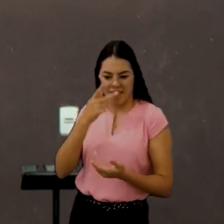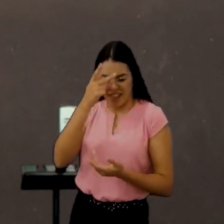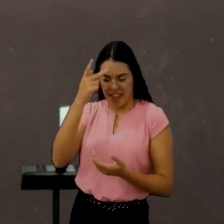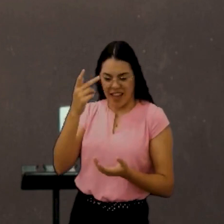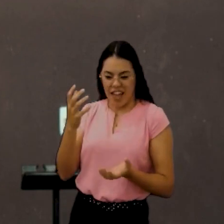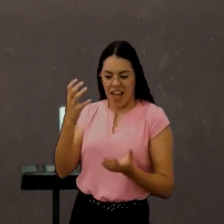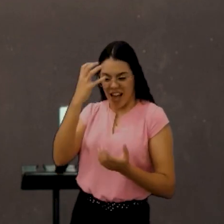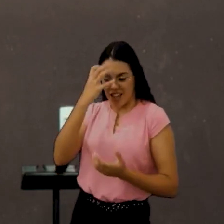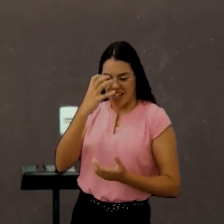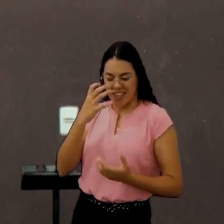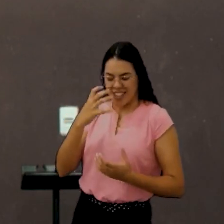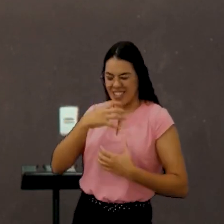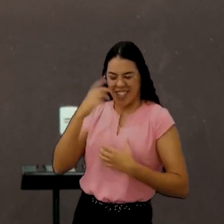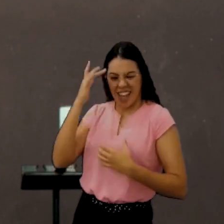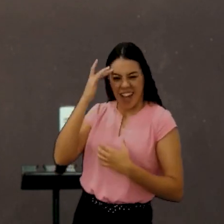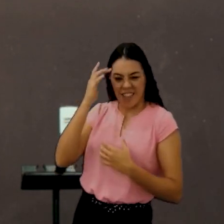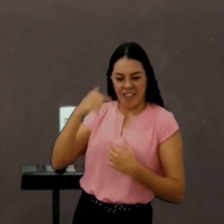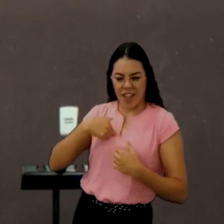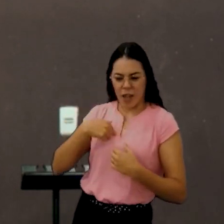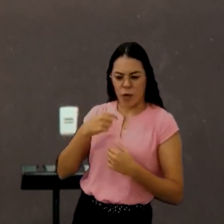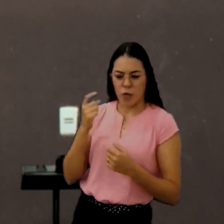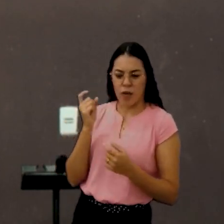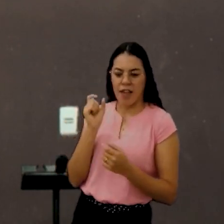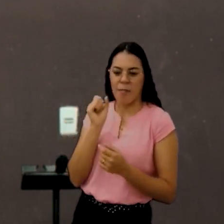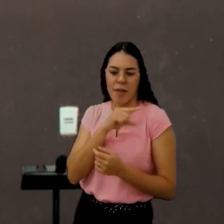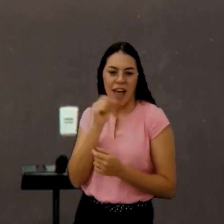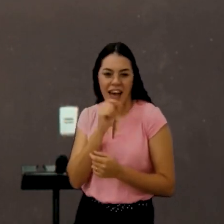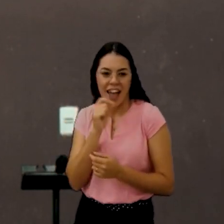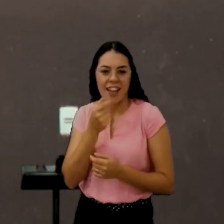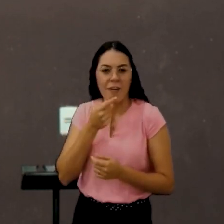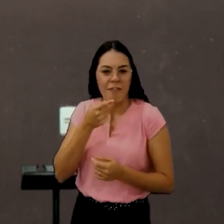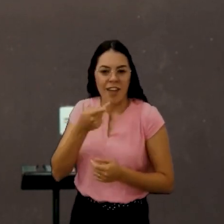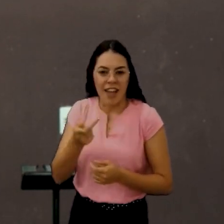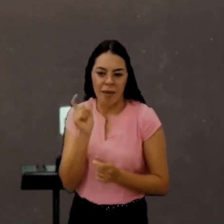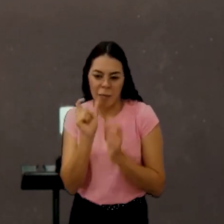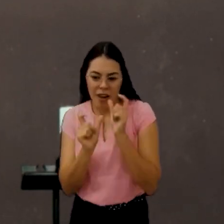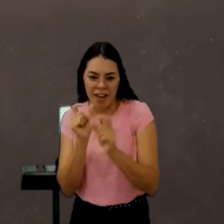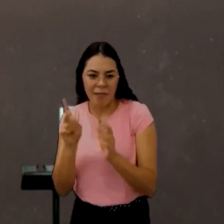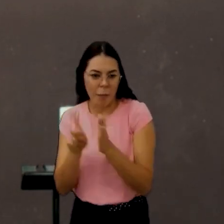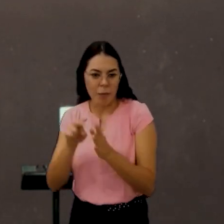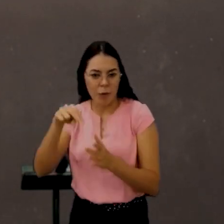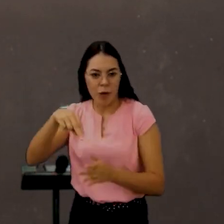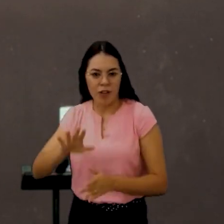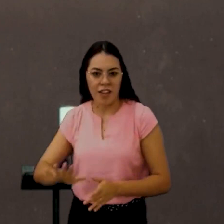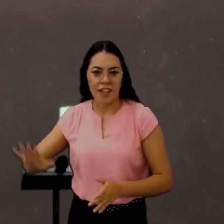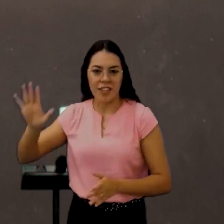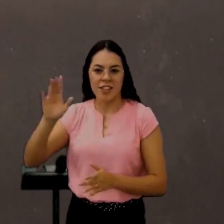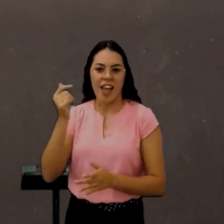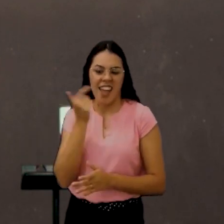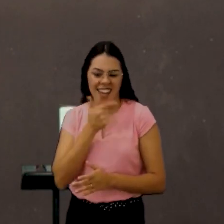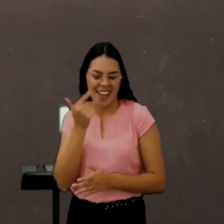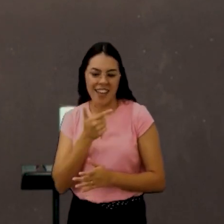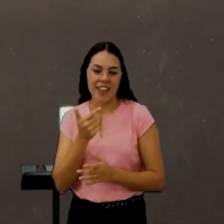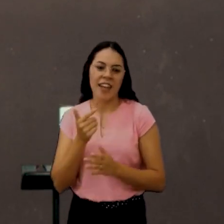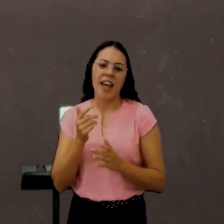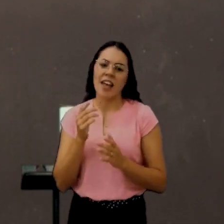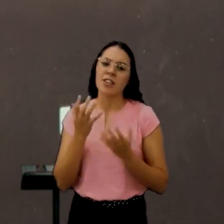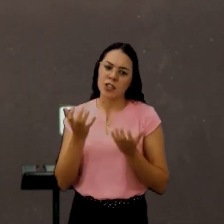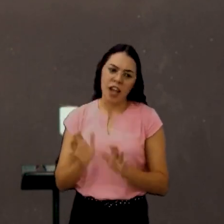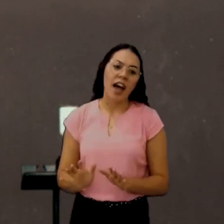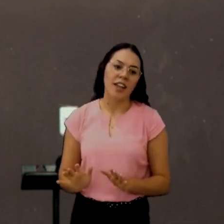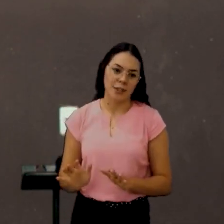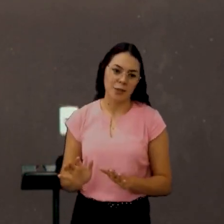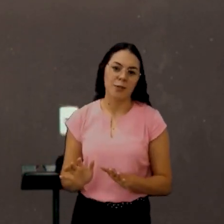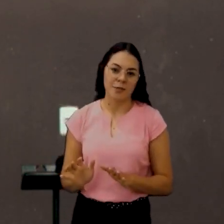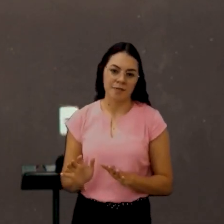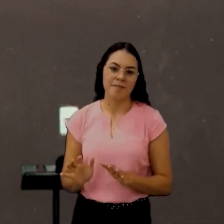ameaça, o cara zombava, usava o meu sotaque para zombar do que eu estava falando e fazer todo mundo rir do que eu estava dizendo. E isso era bastante chato, isso